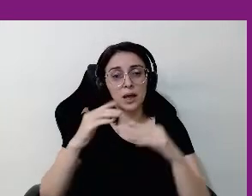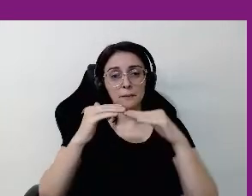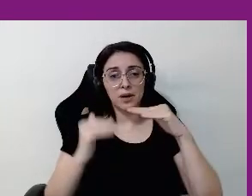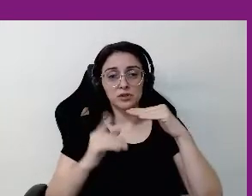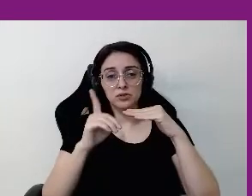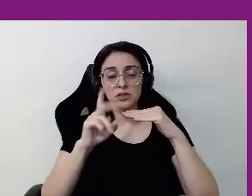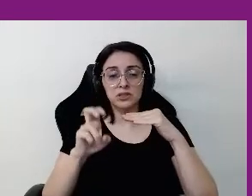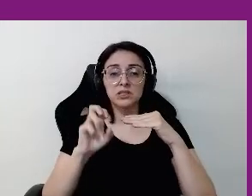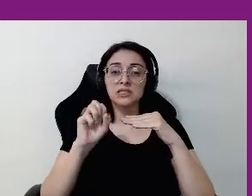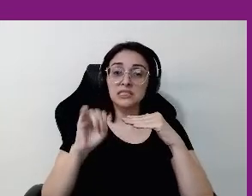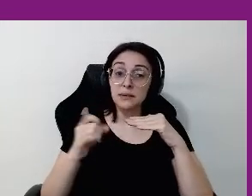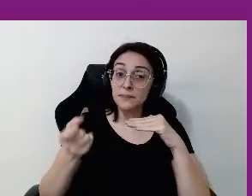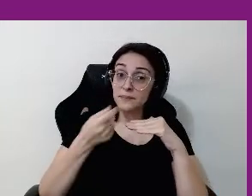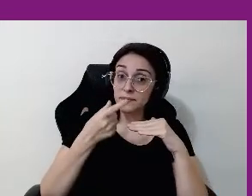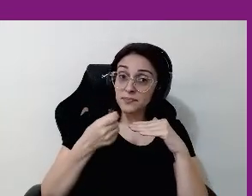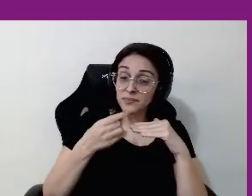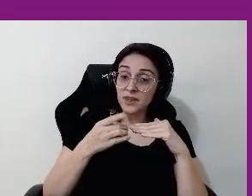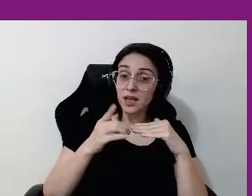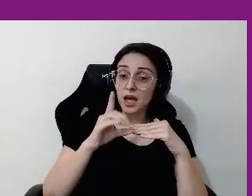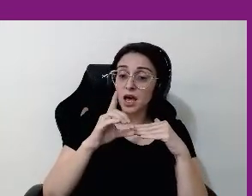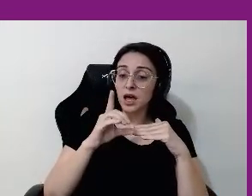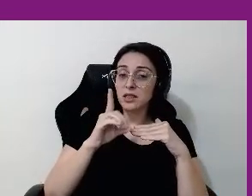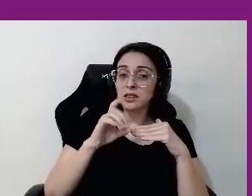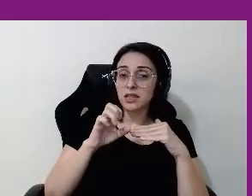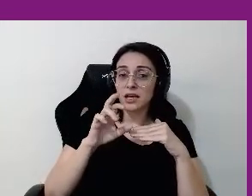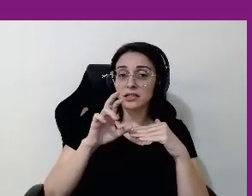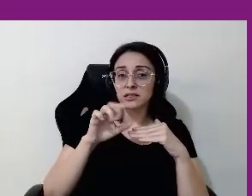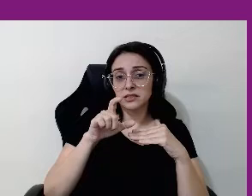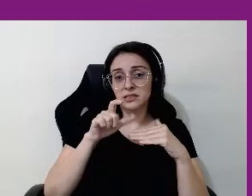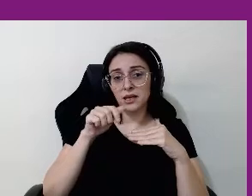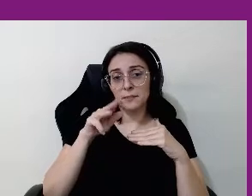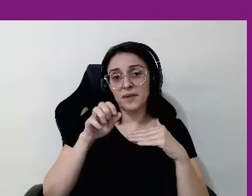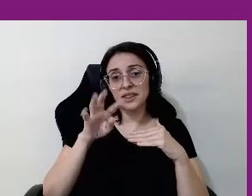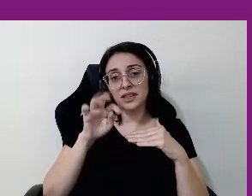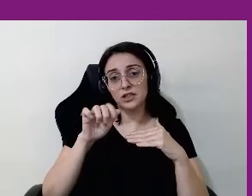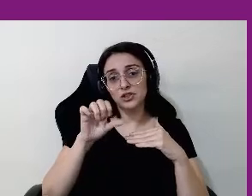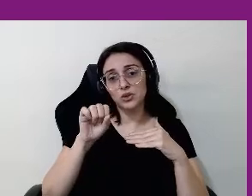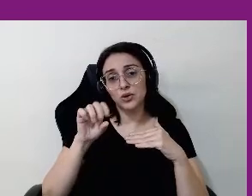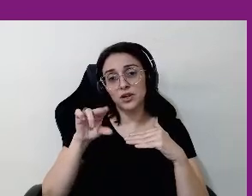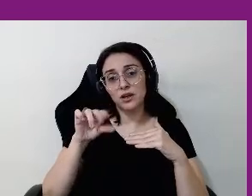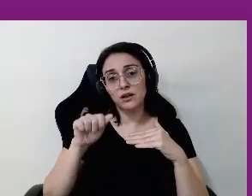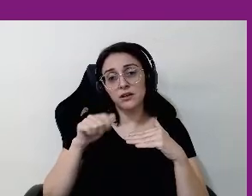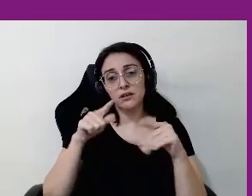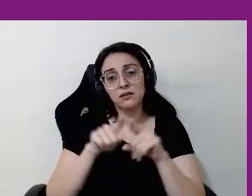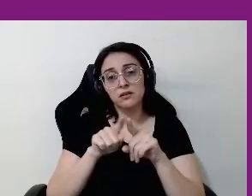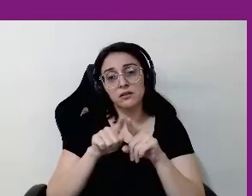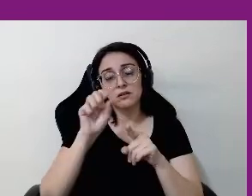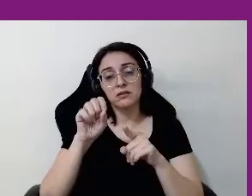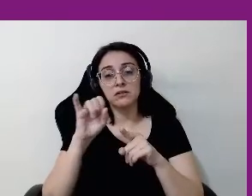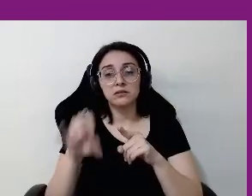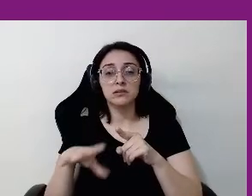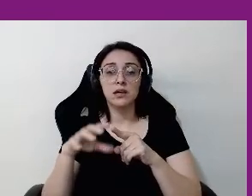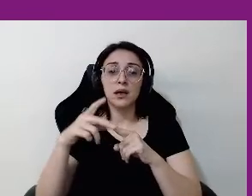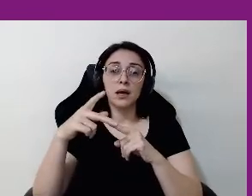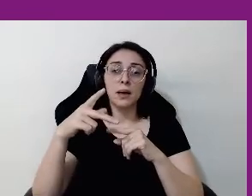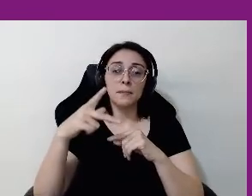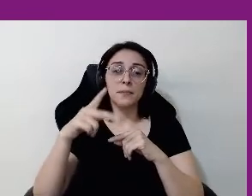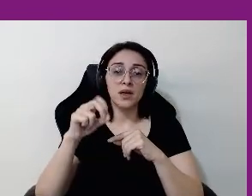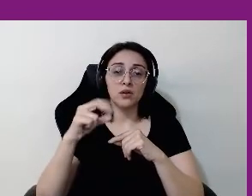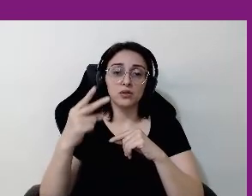para ver se não está precisando de um pouco de corticoide, se estiver muito inflamado, e, na verdade, se tiver com PO2 e FO2